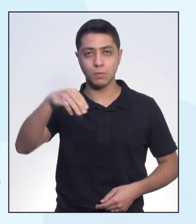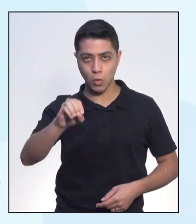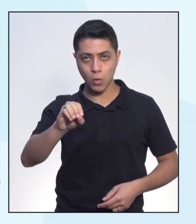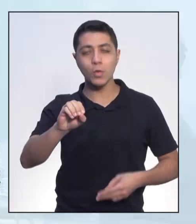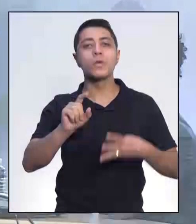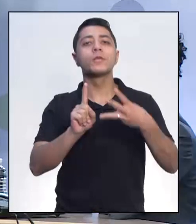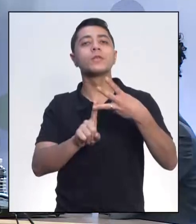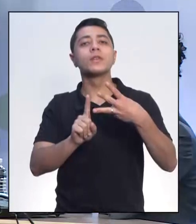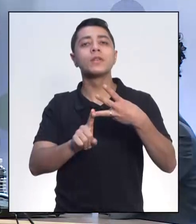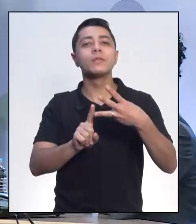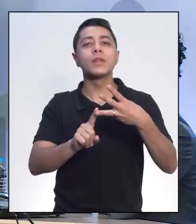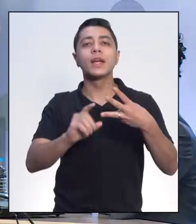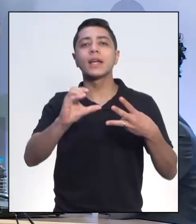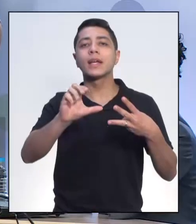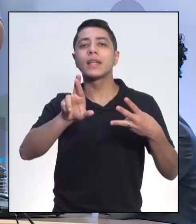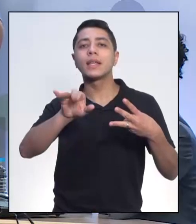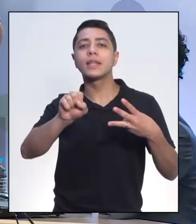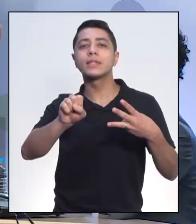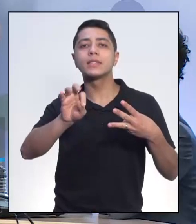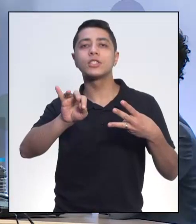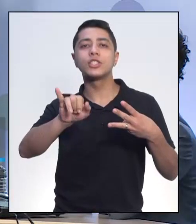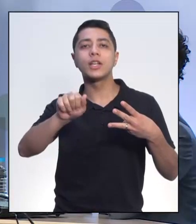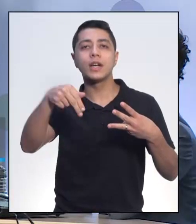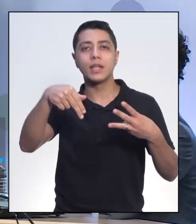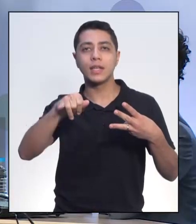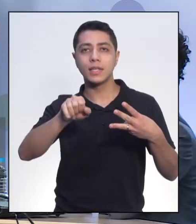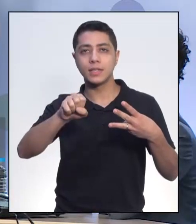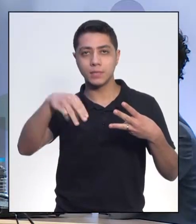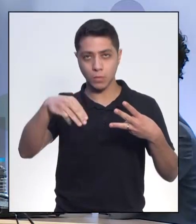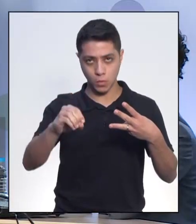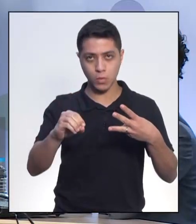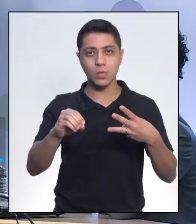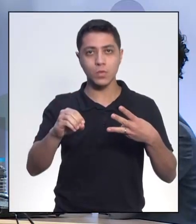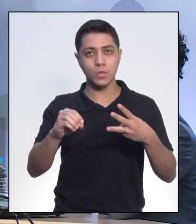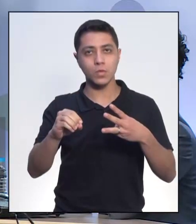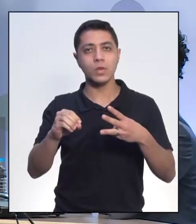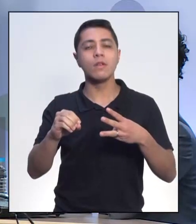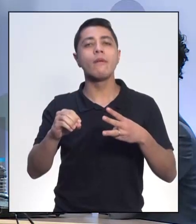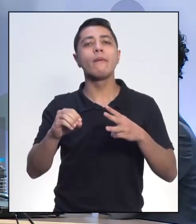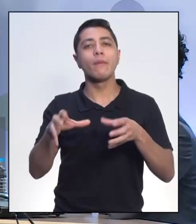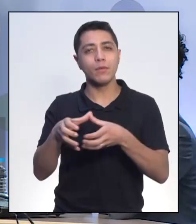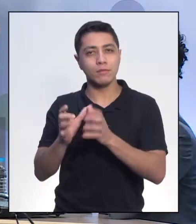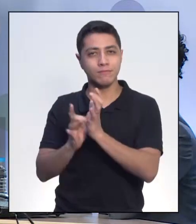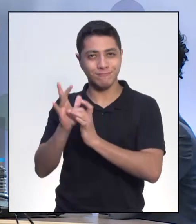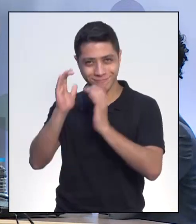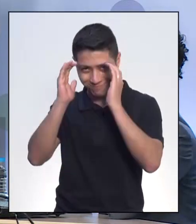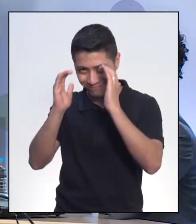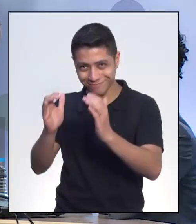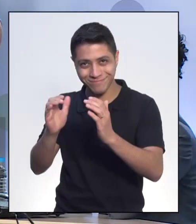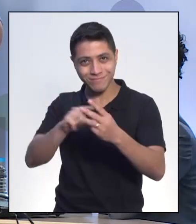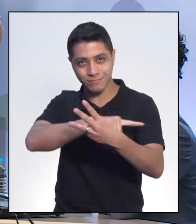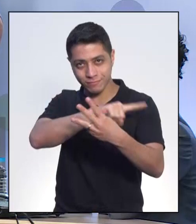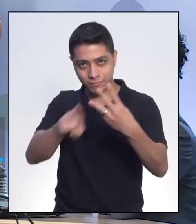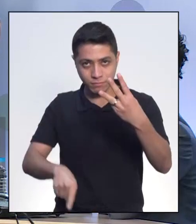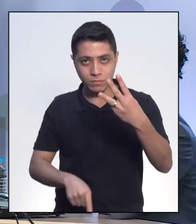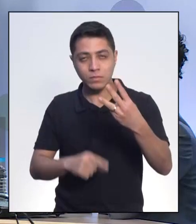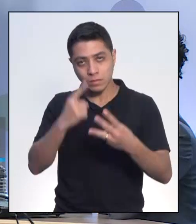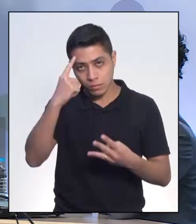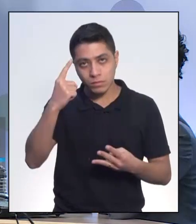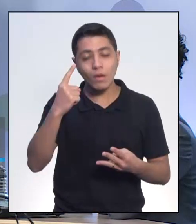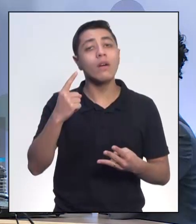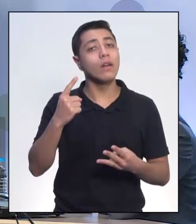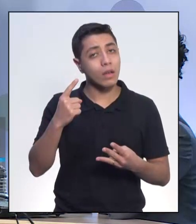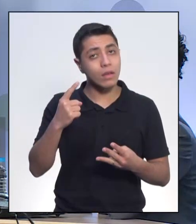Né, se tiver no poder, né, de uma civilização, ela vai permitir que essas outras civilizações elas participem. Né, por